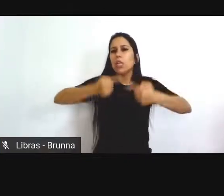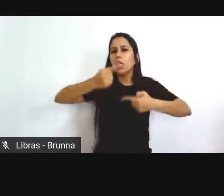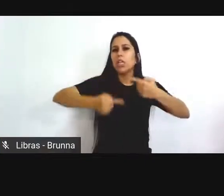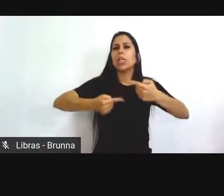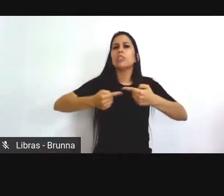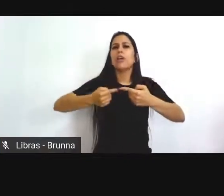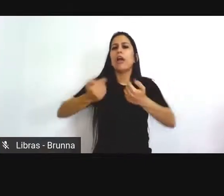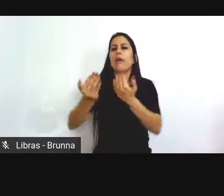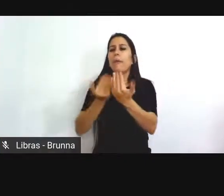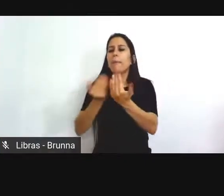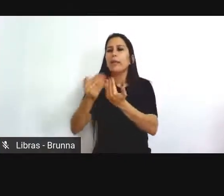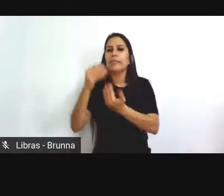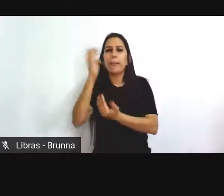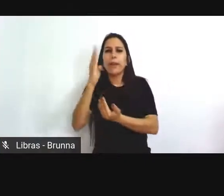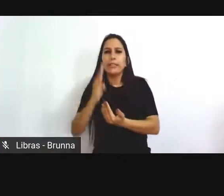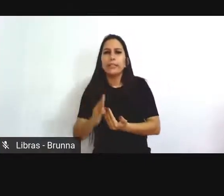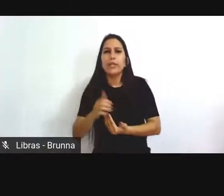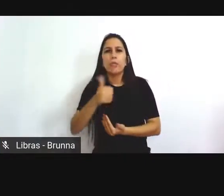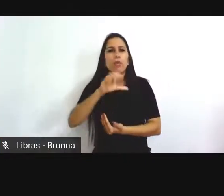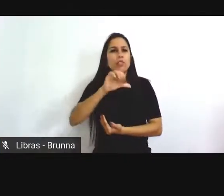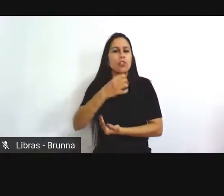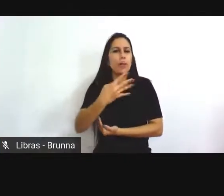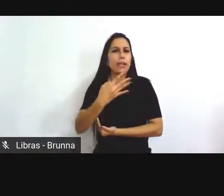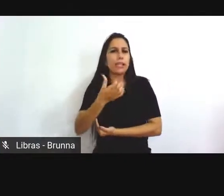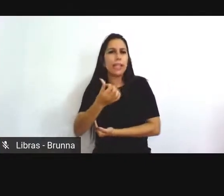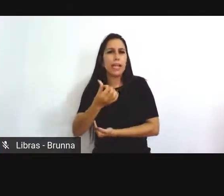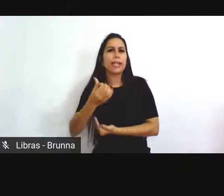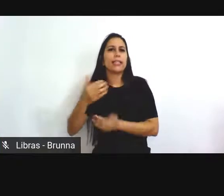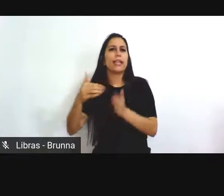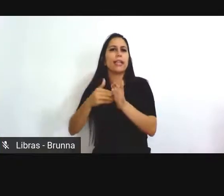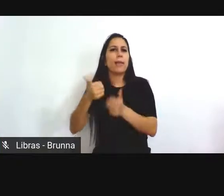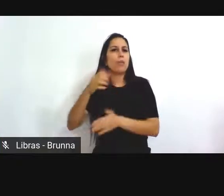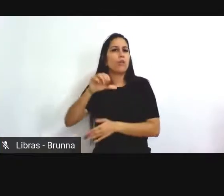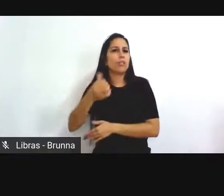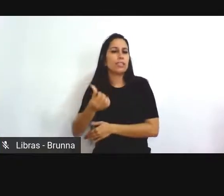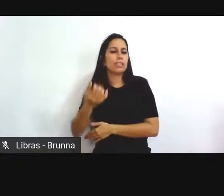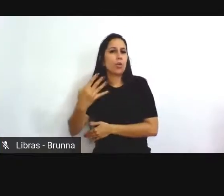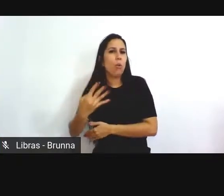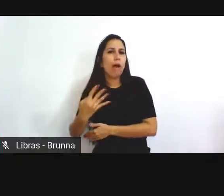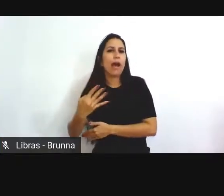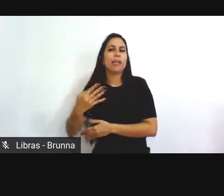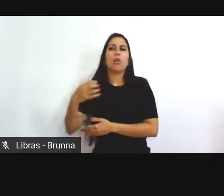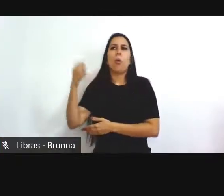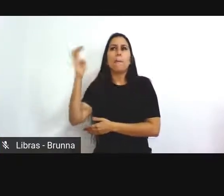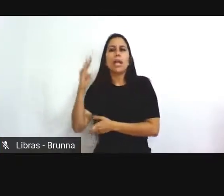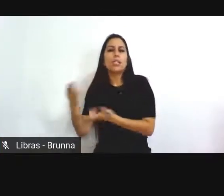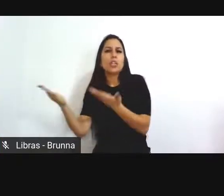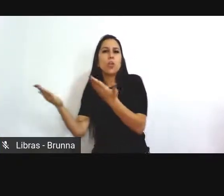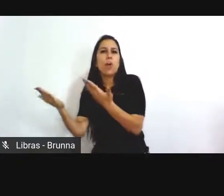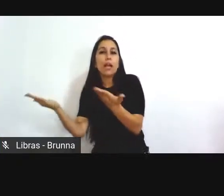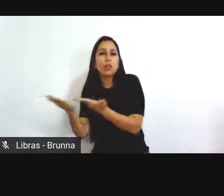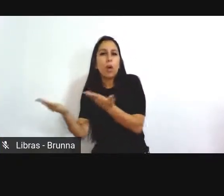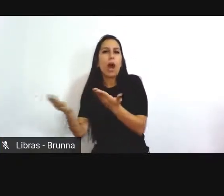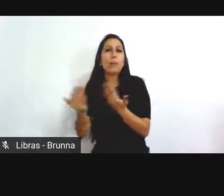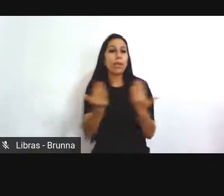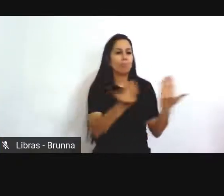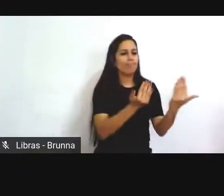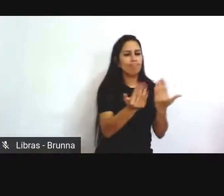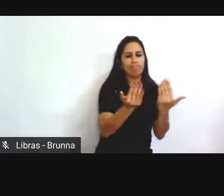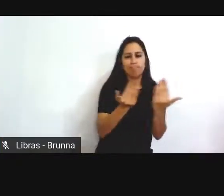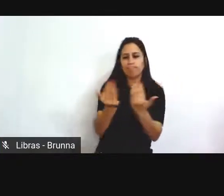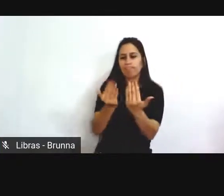de 46 a 64 e o Brasil atual. Então, não é alguma coisa que tenha um desdobramento